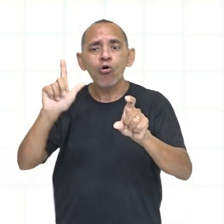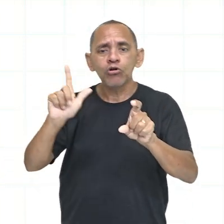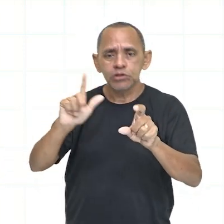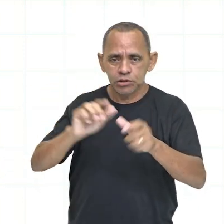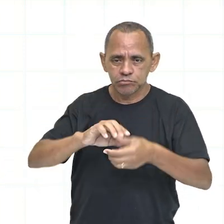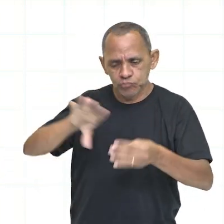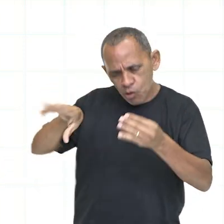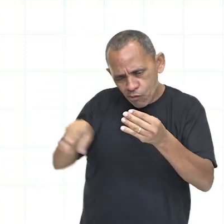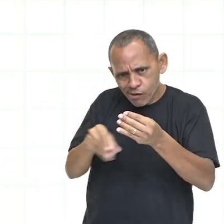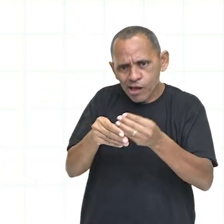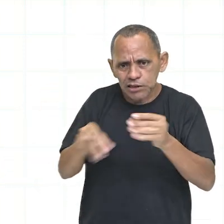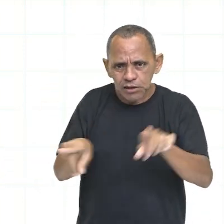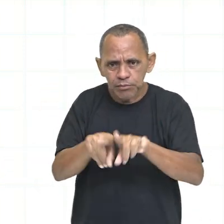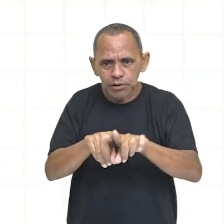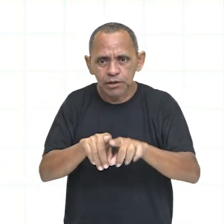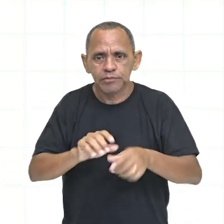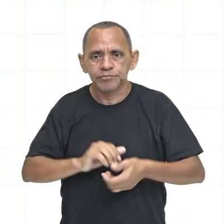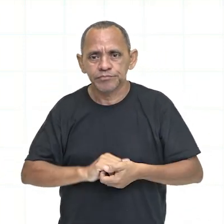apresentação.